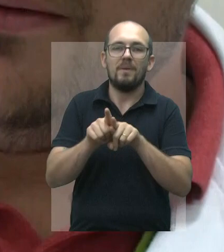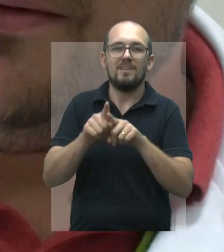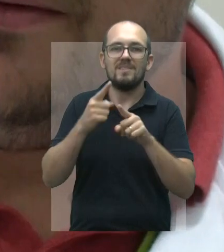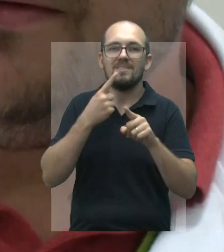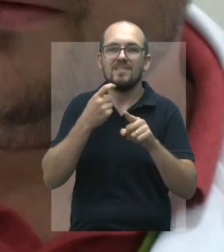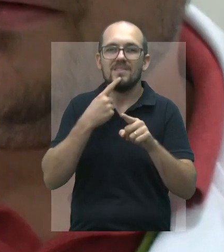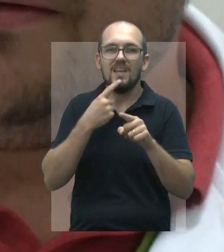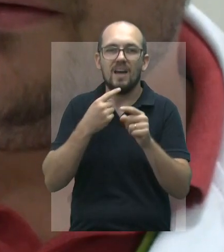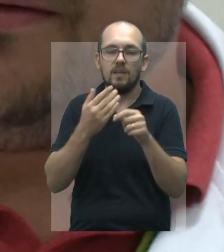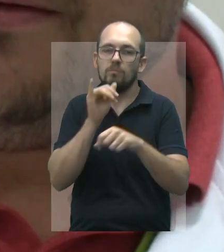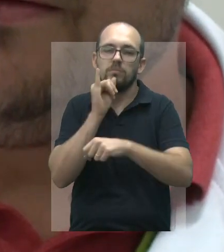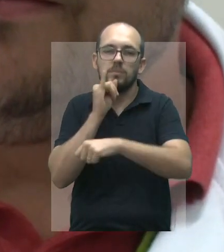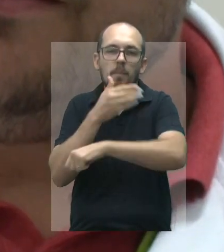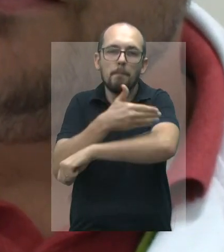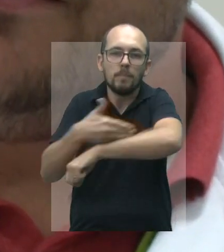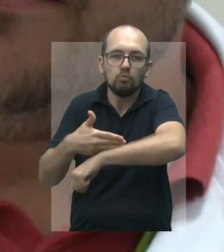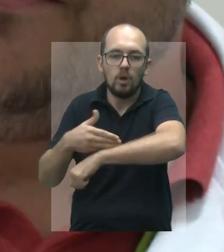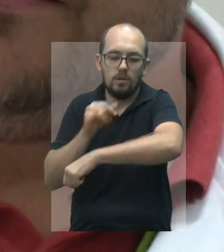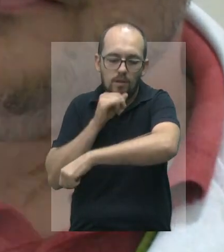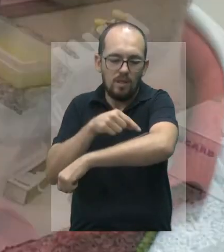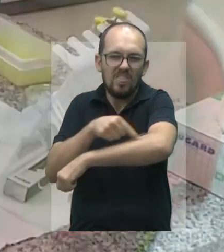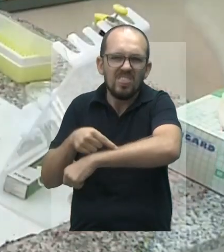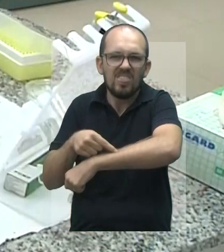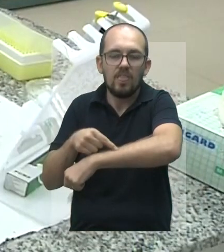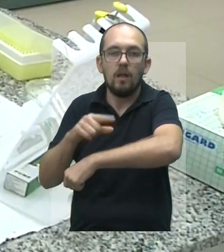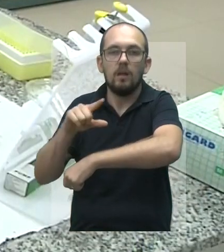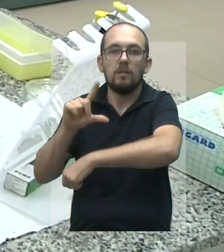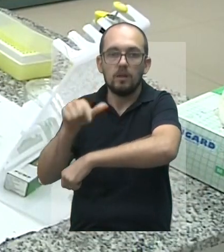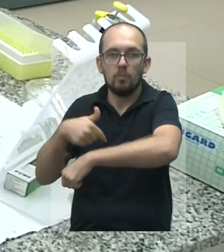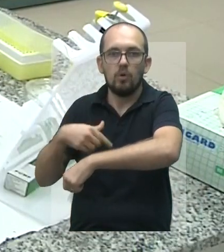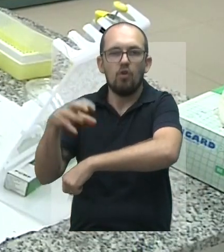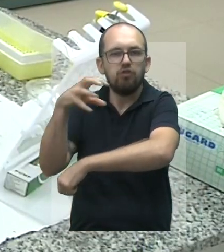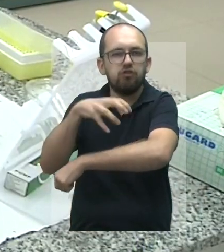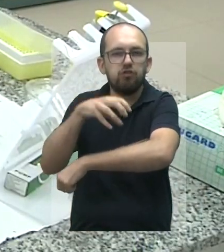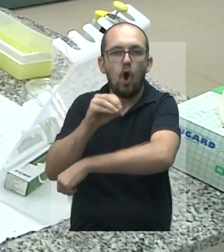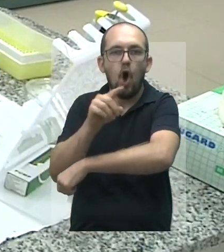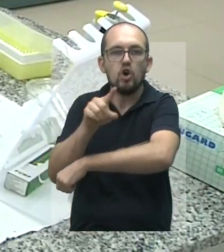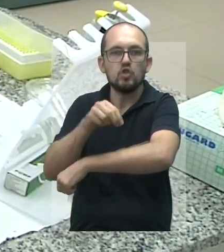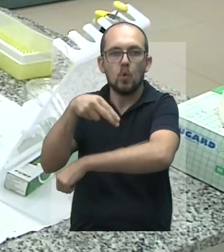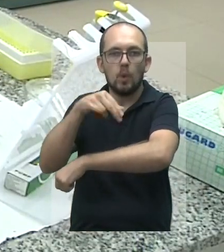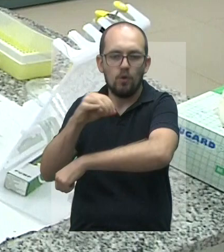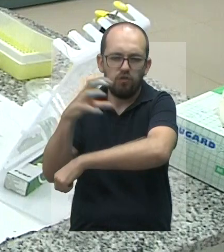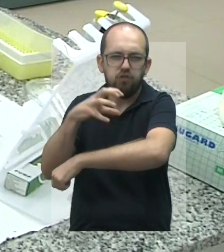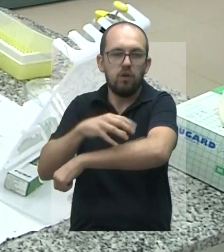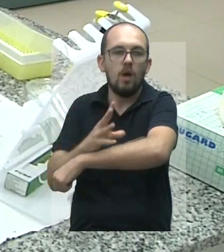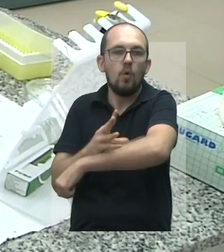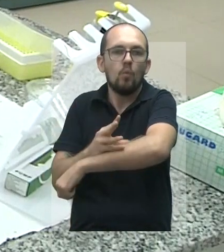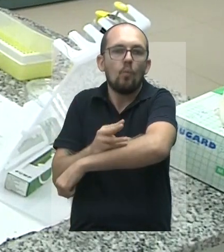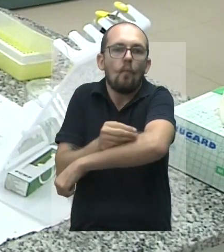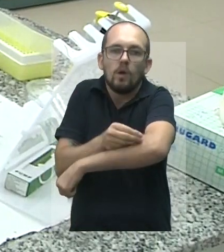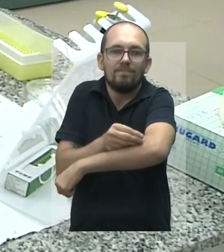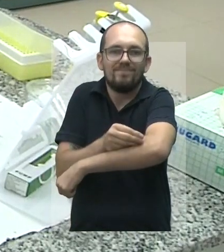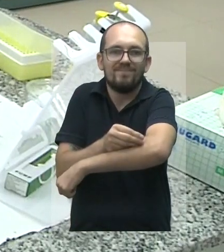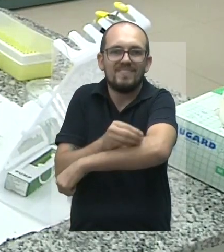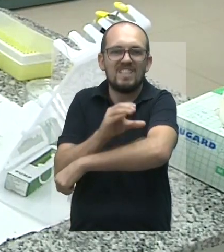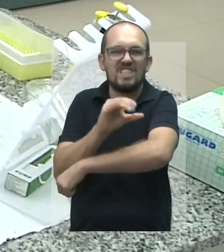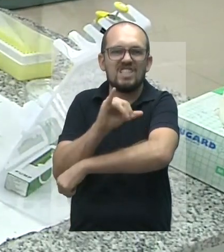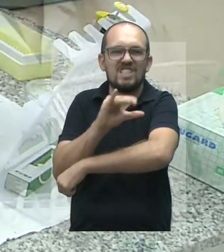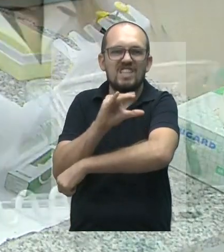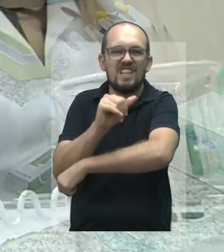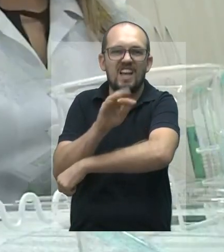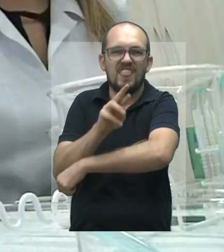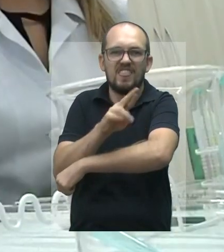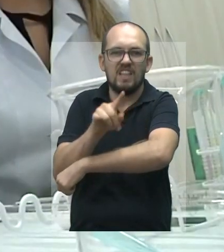efeitos cicatrizantes e de resposta localizada, já é muito bem comprovada. Entretanto, de